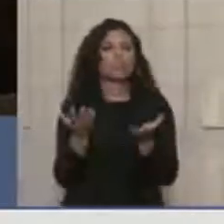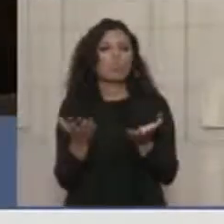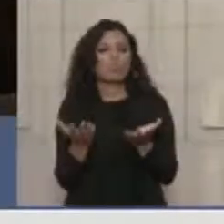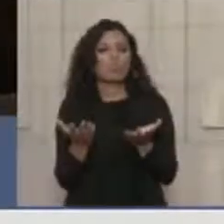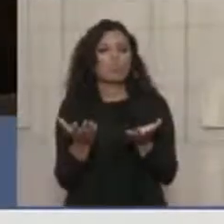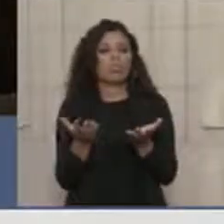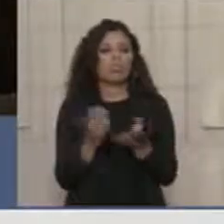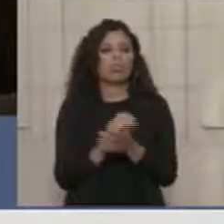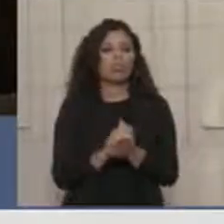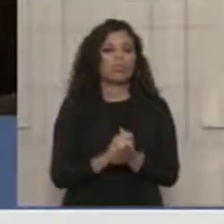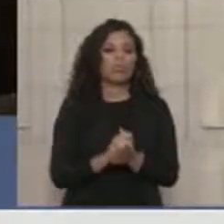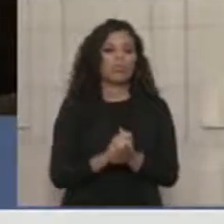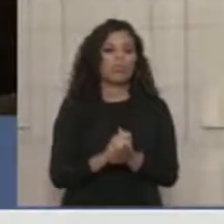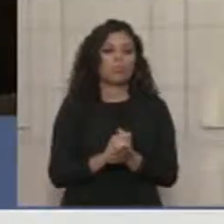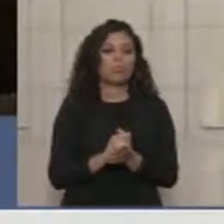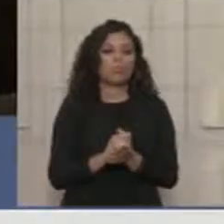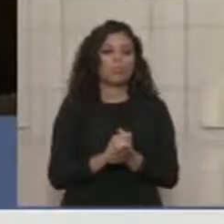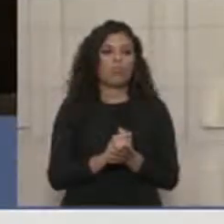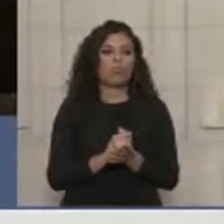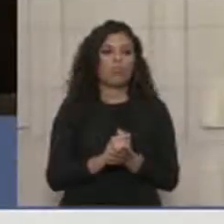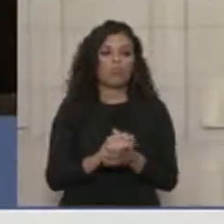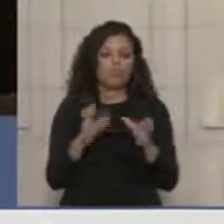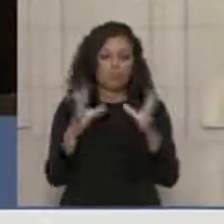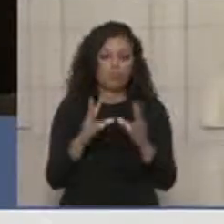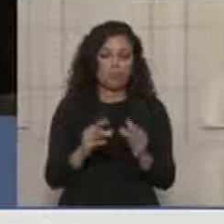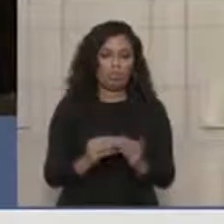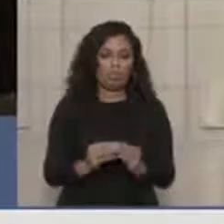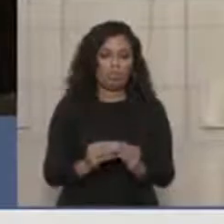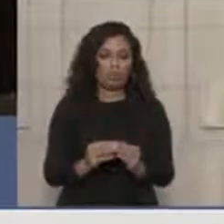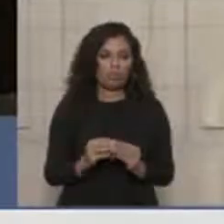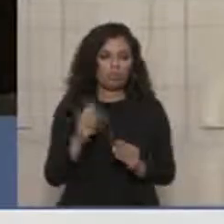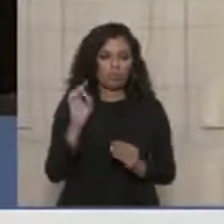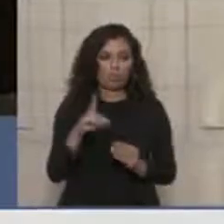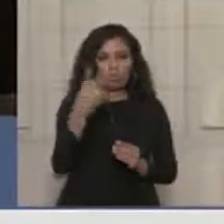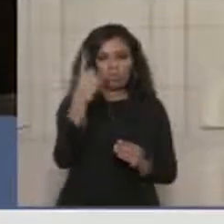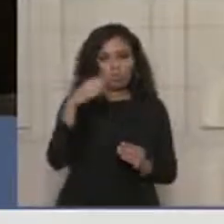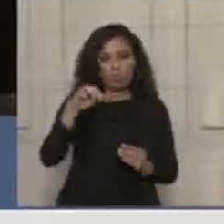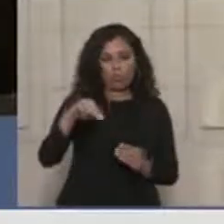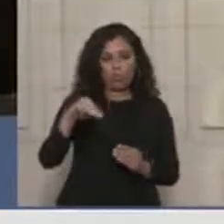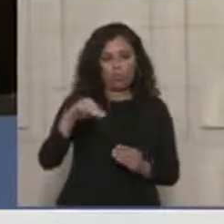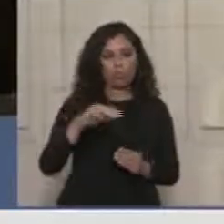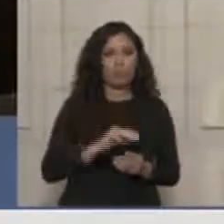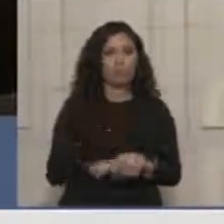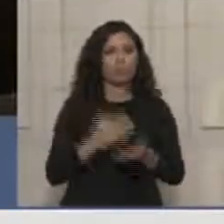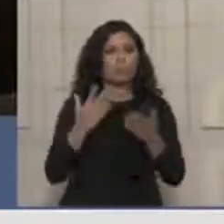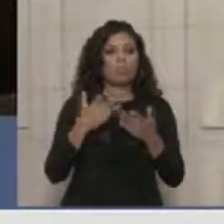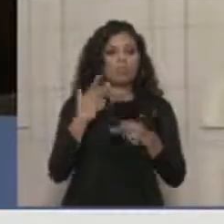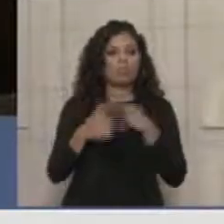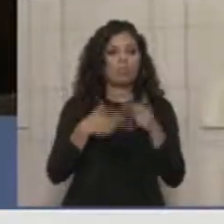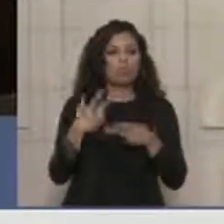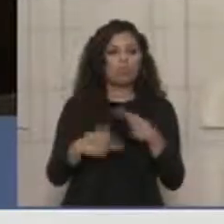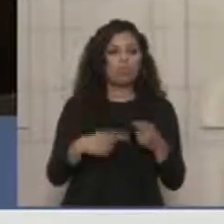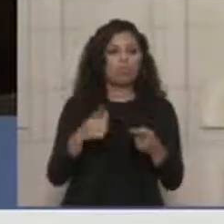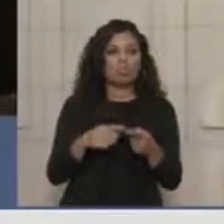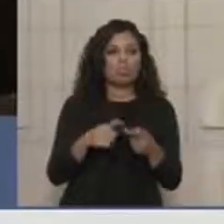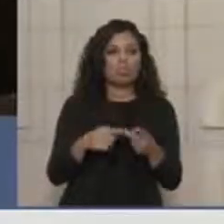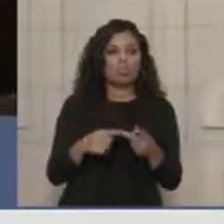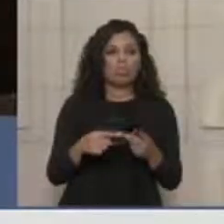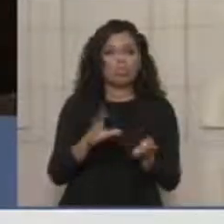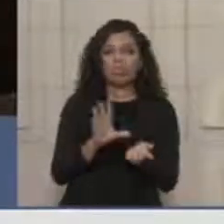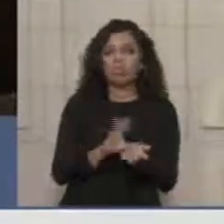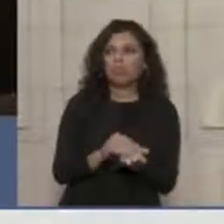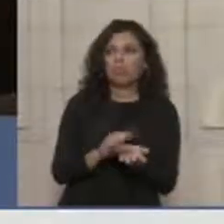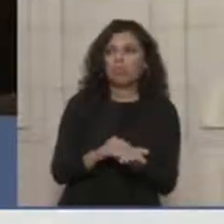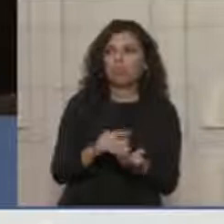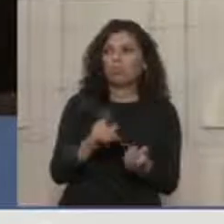Deputado, conclua, por favor. Para concluir, senhor presidente, peço só mais um minuto. Queria falar de mais duas pautas.